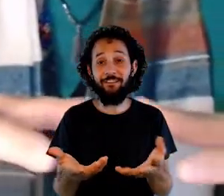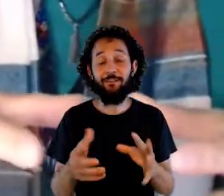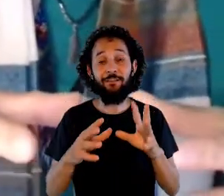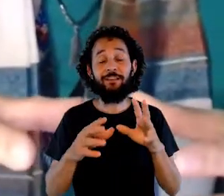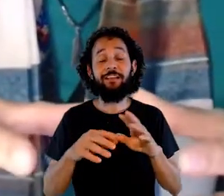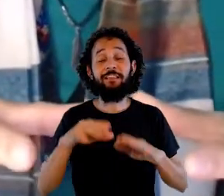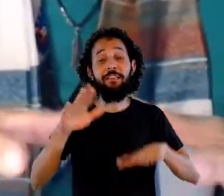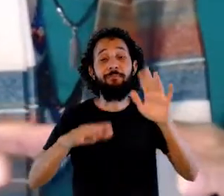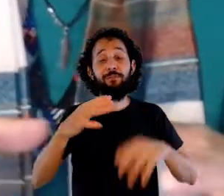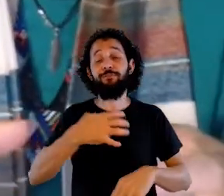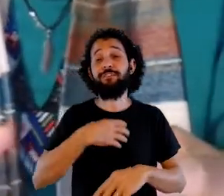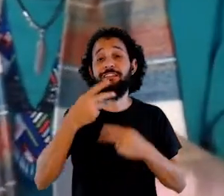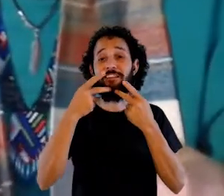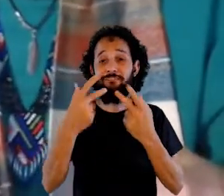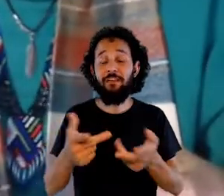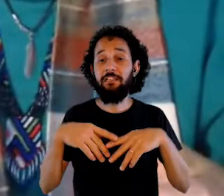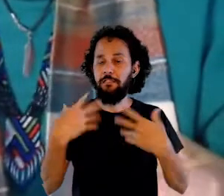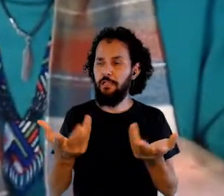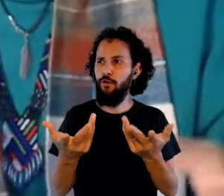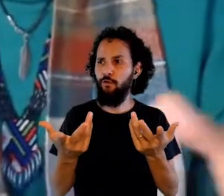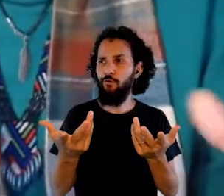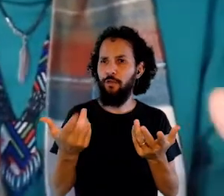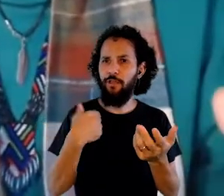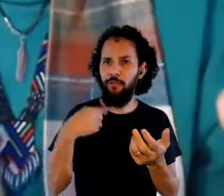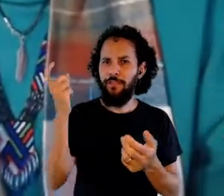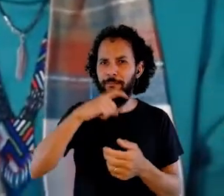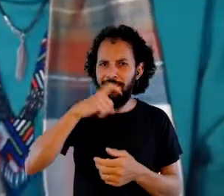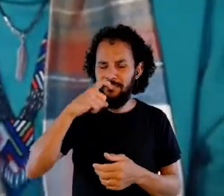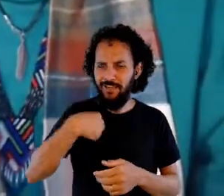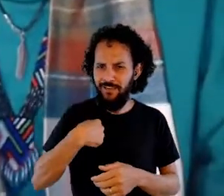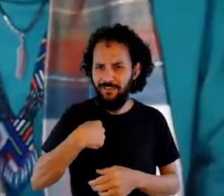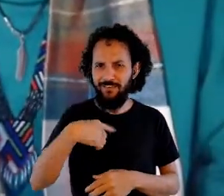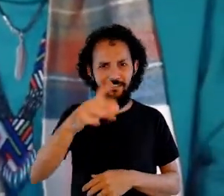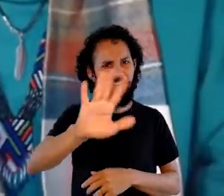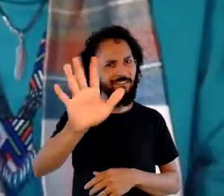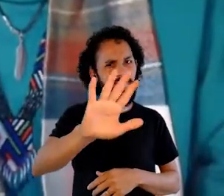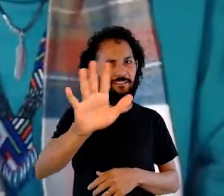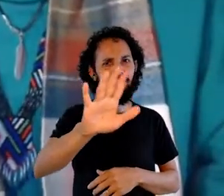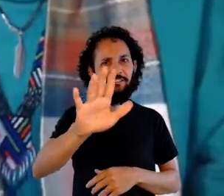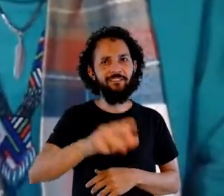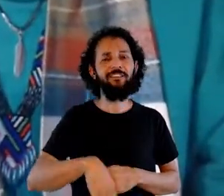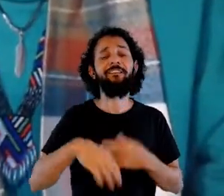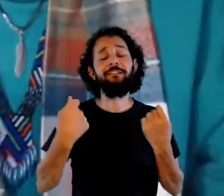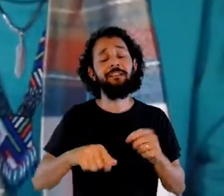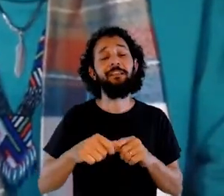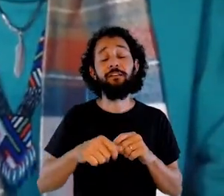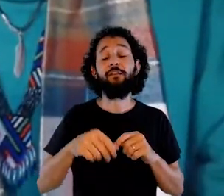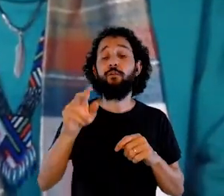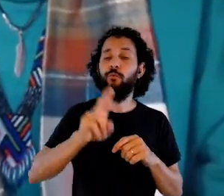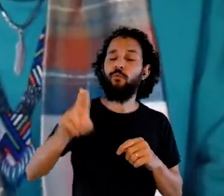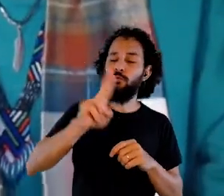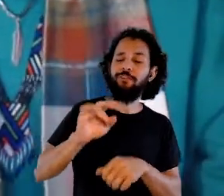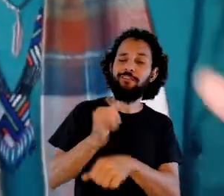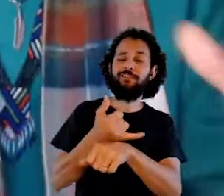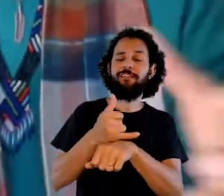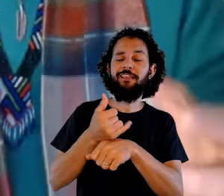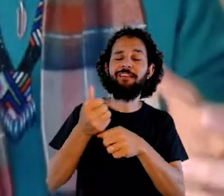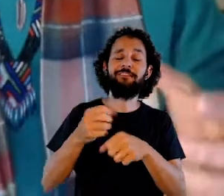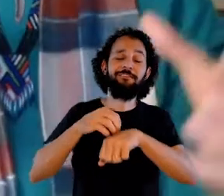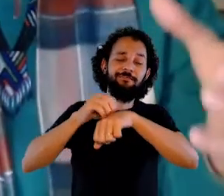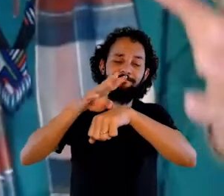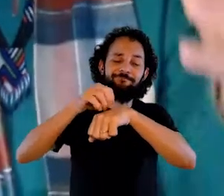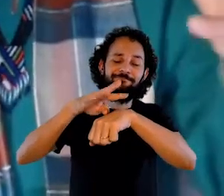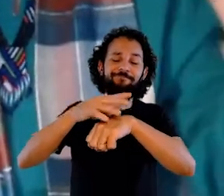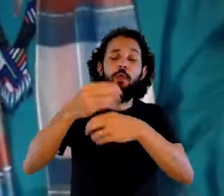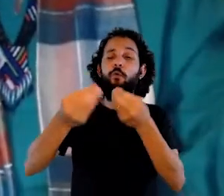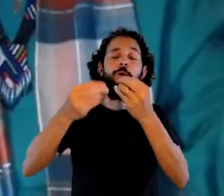que então eu omito? Não. O diáfano manto da fantasia sempre tem um jeito de passar as verdades. Né? Então, o xamã